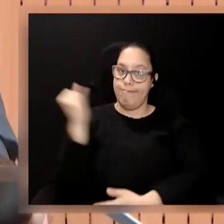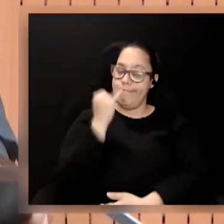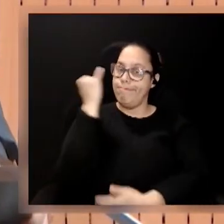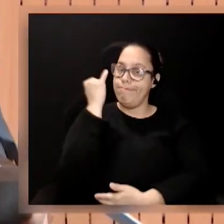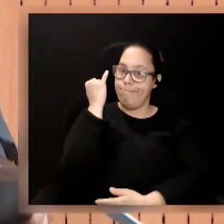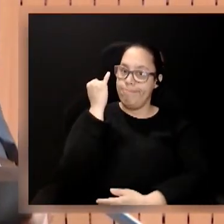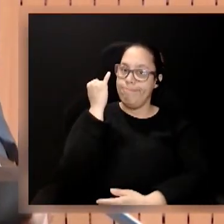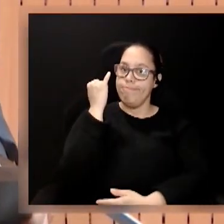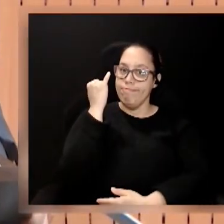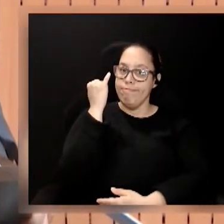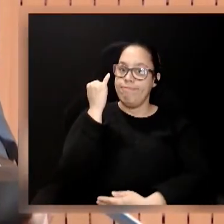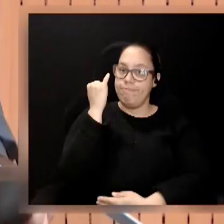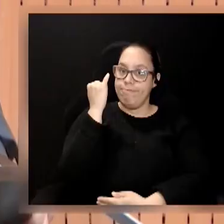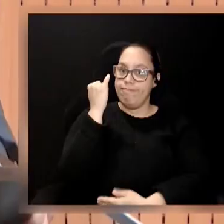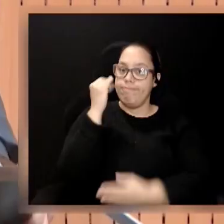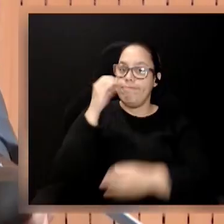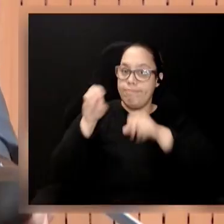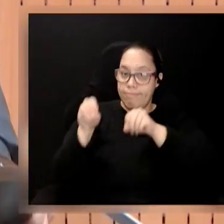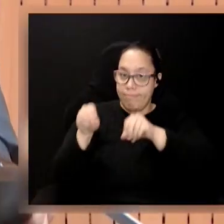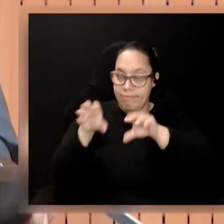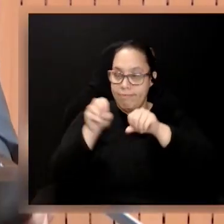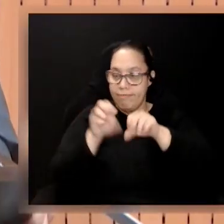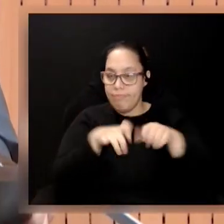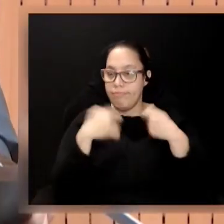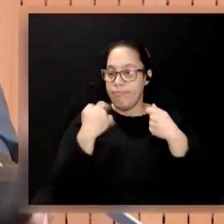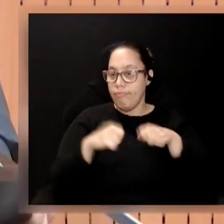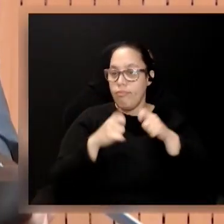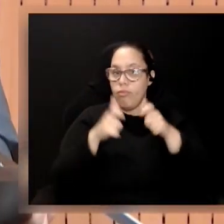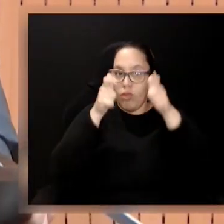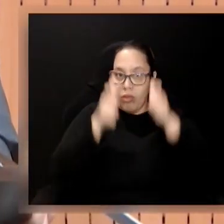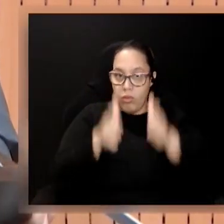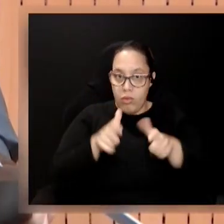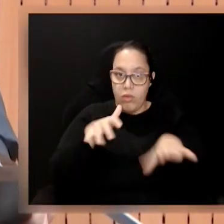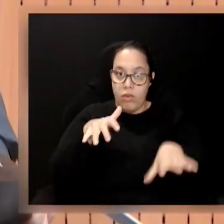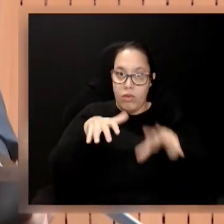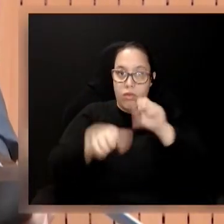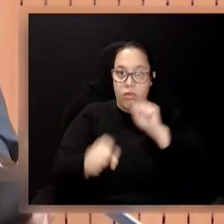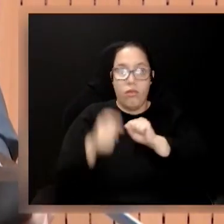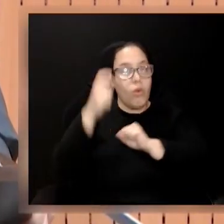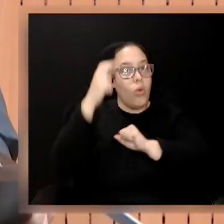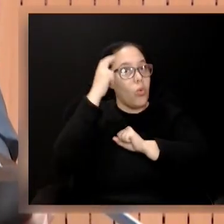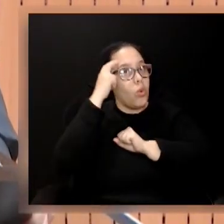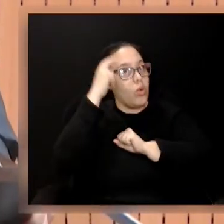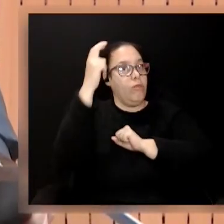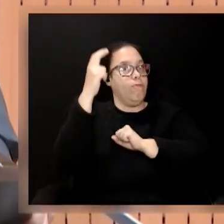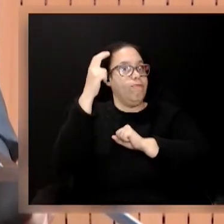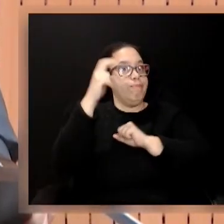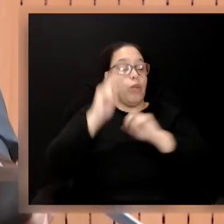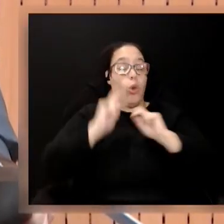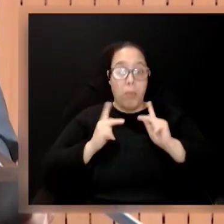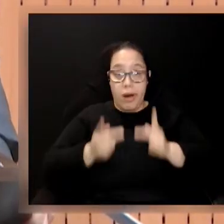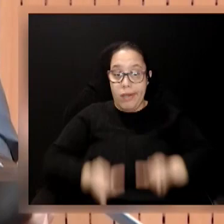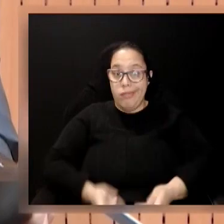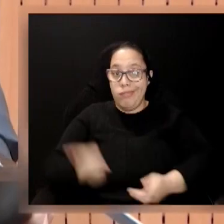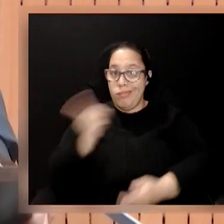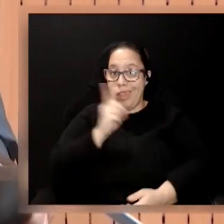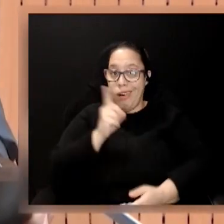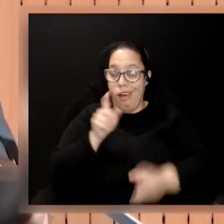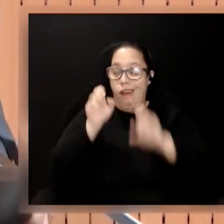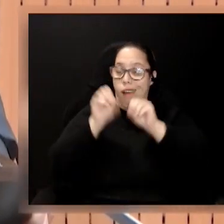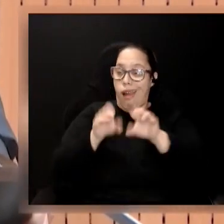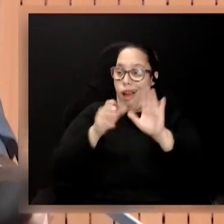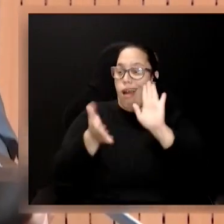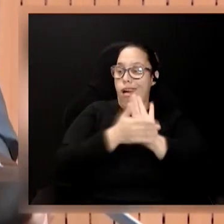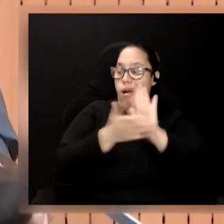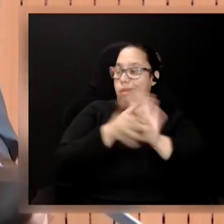A educação deve ser um espaço de formação intelectual, humana, e não de doutrinação. A